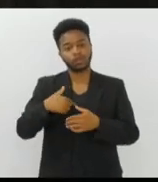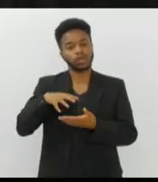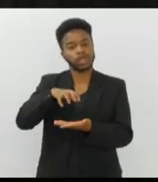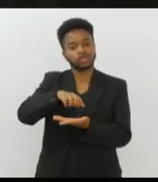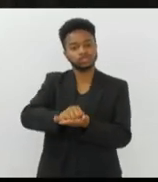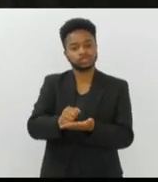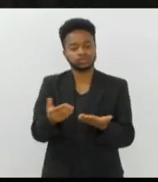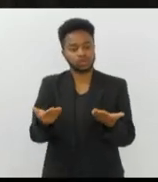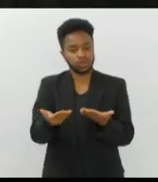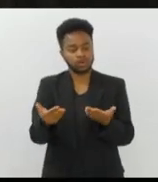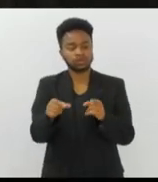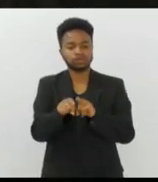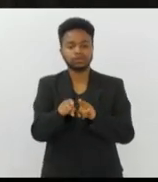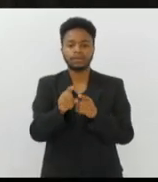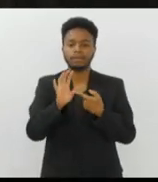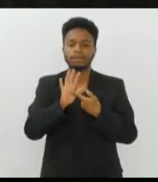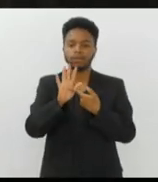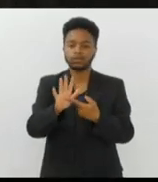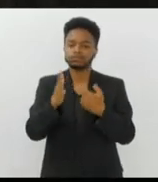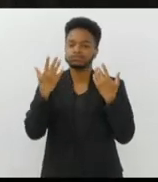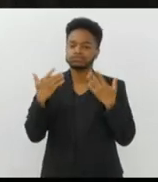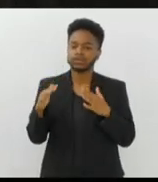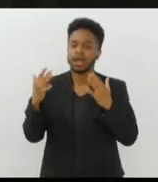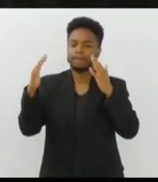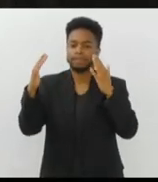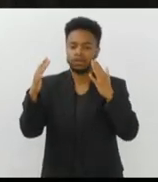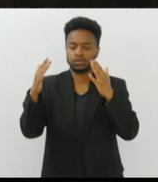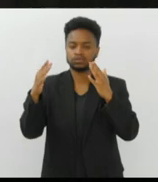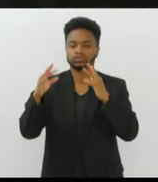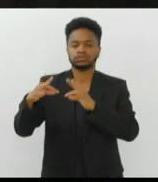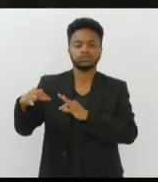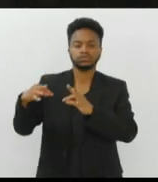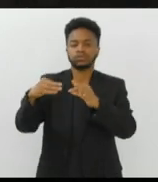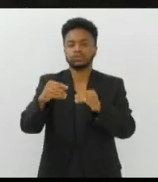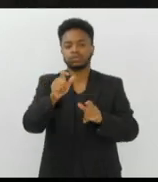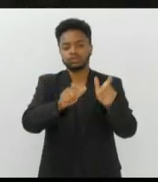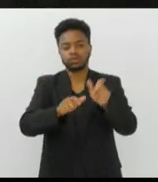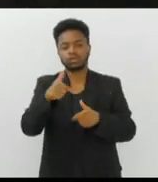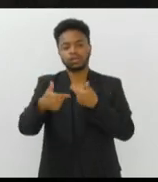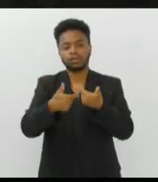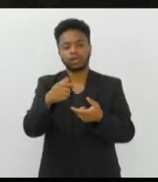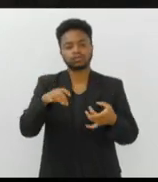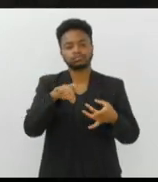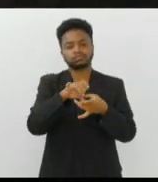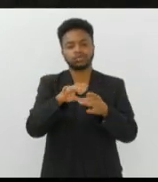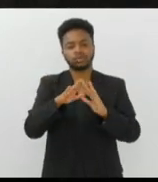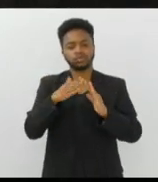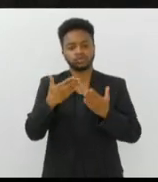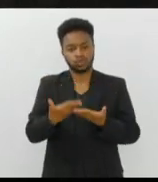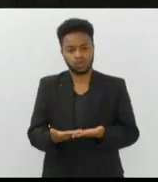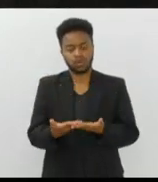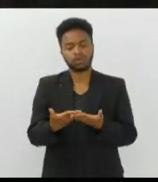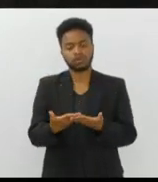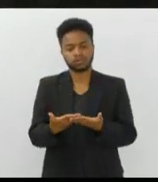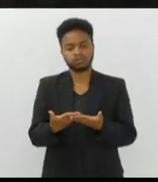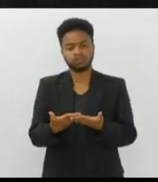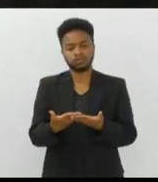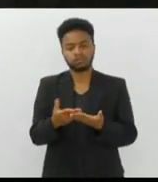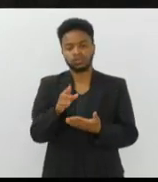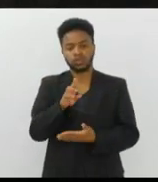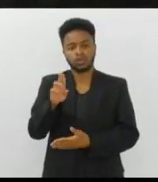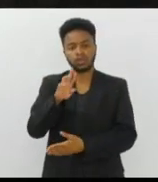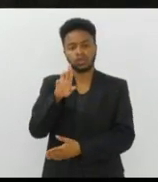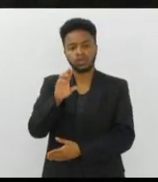registro. Estou apresentando uma moção de aplauso a toda a comunidade escolar do Colégio Rodrigues